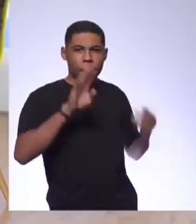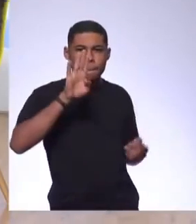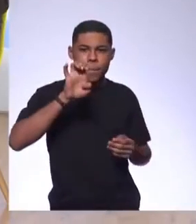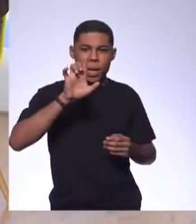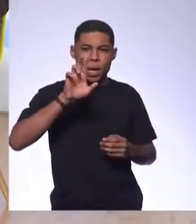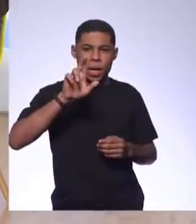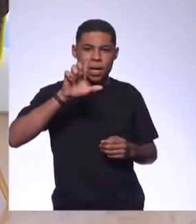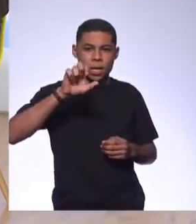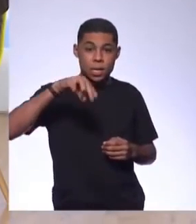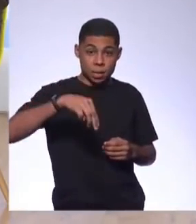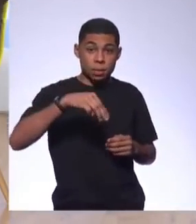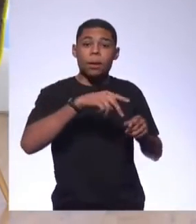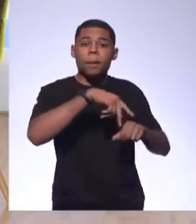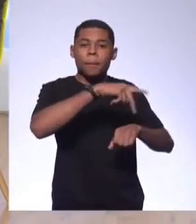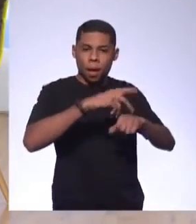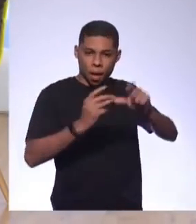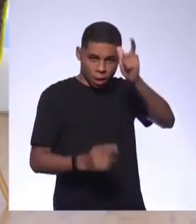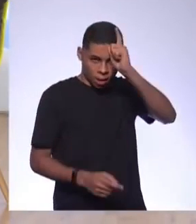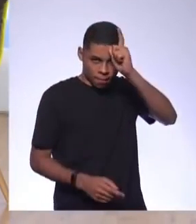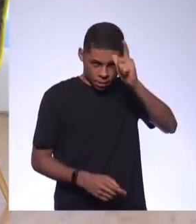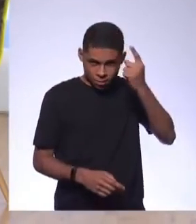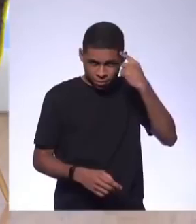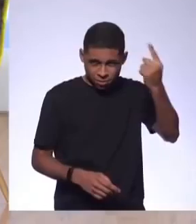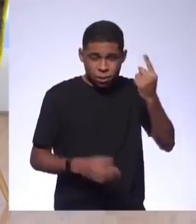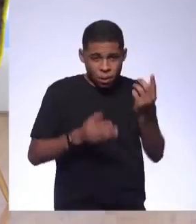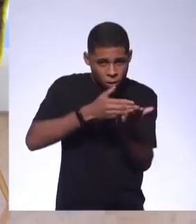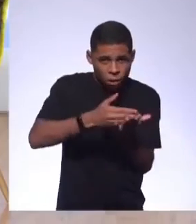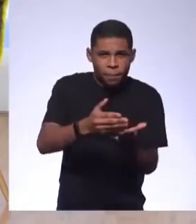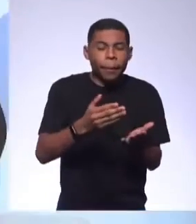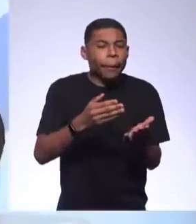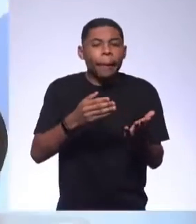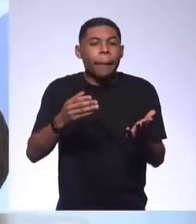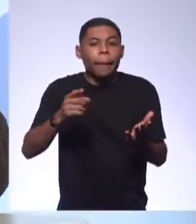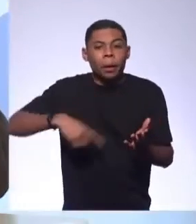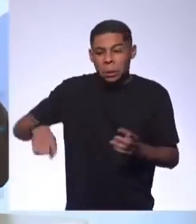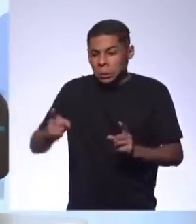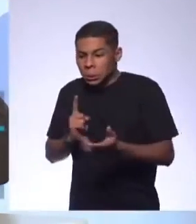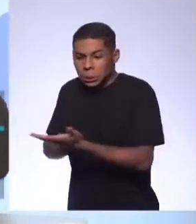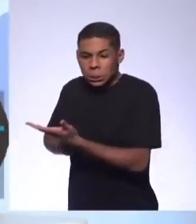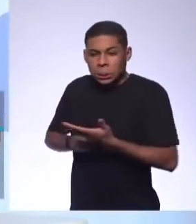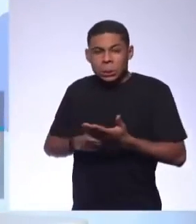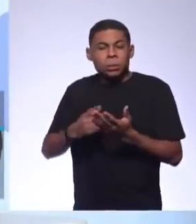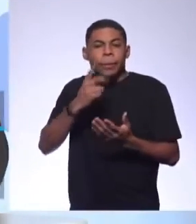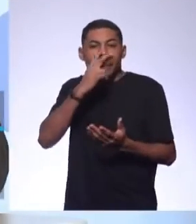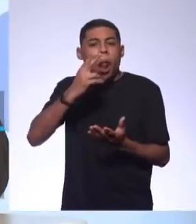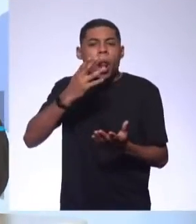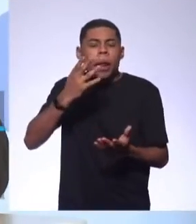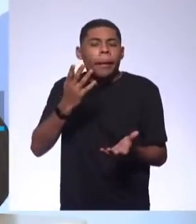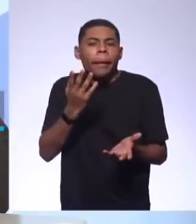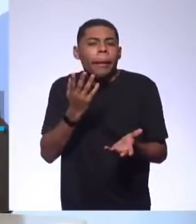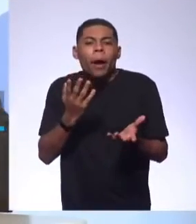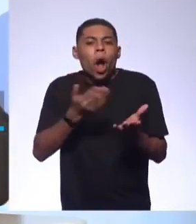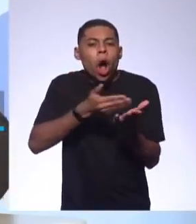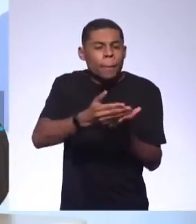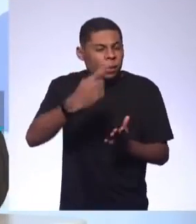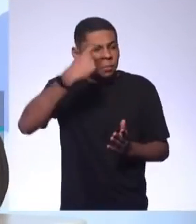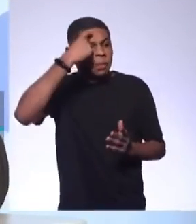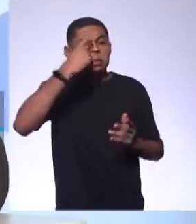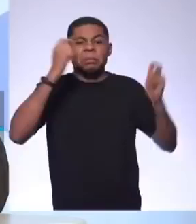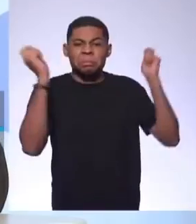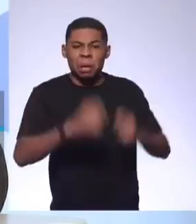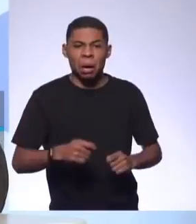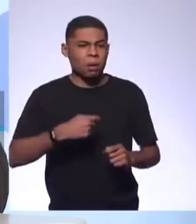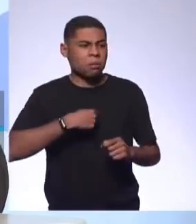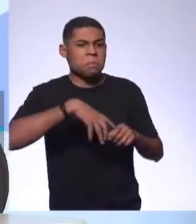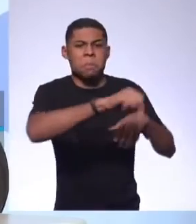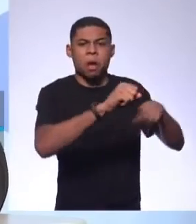ocorre vamos dizer assim, a judicialização, né, se torna legal aí a repartição do